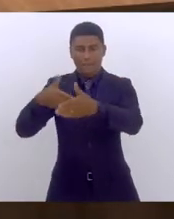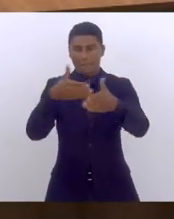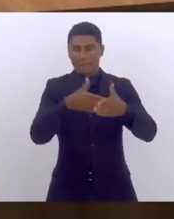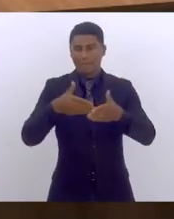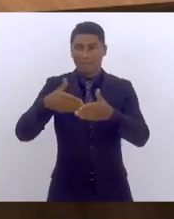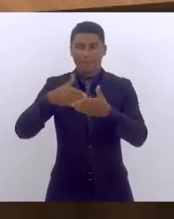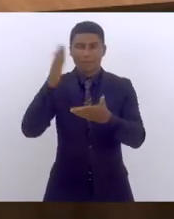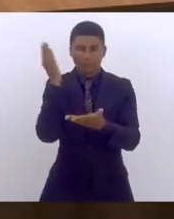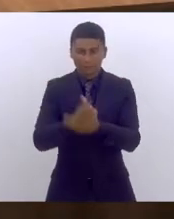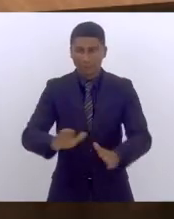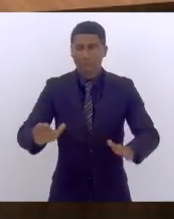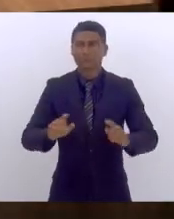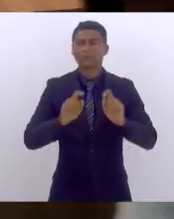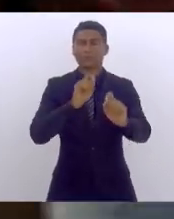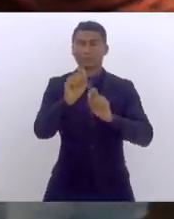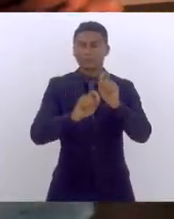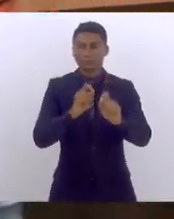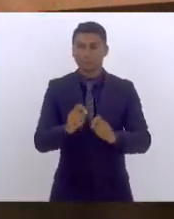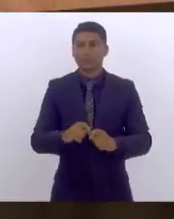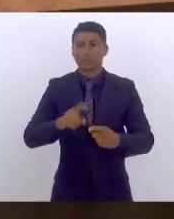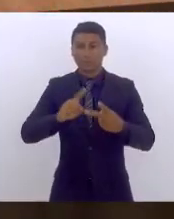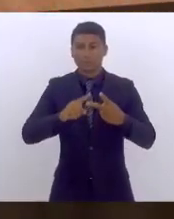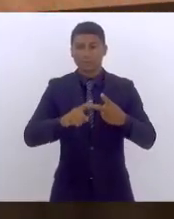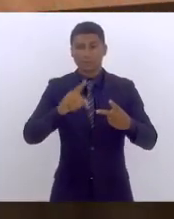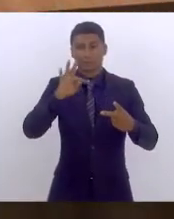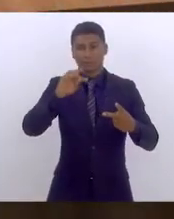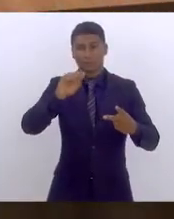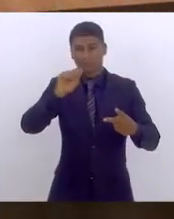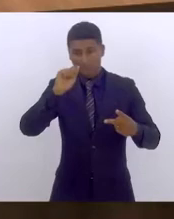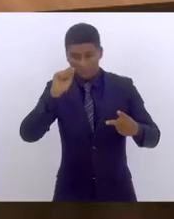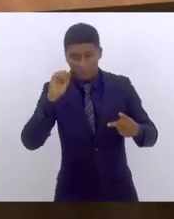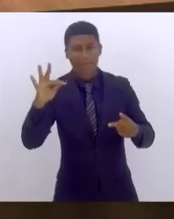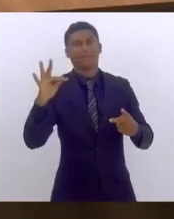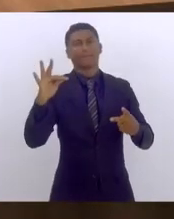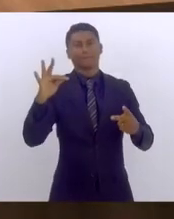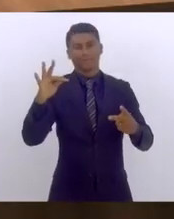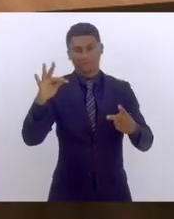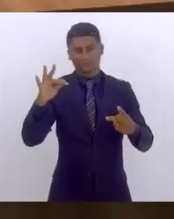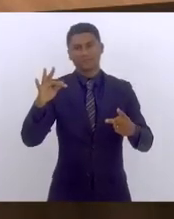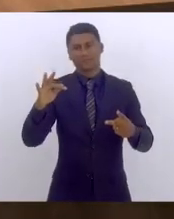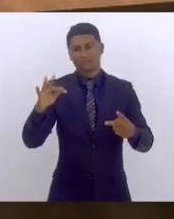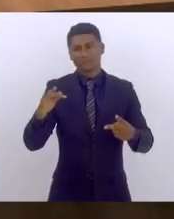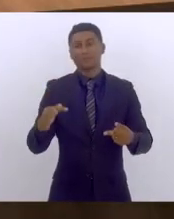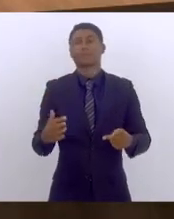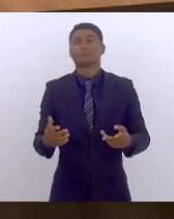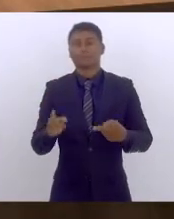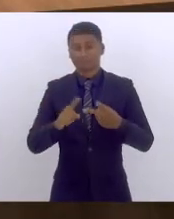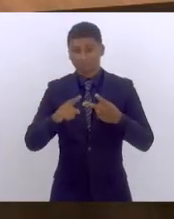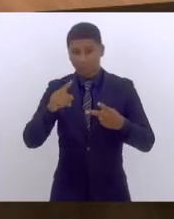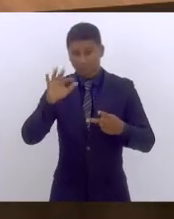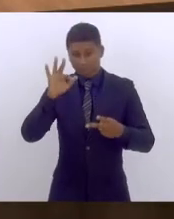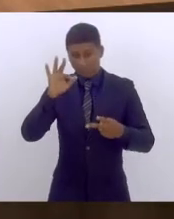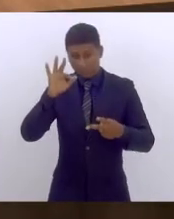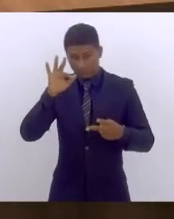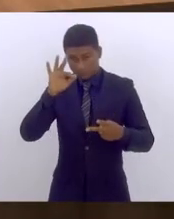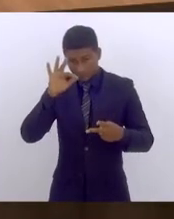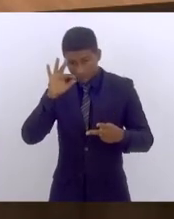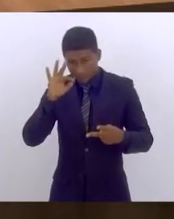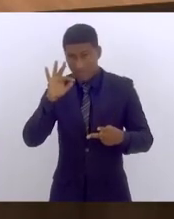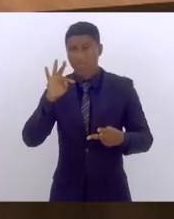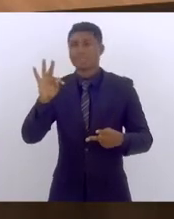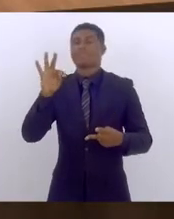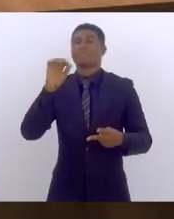que é para a realização do TAF amplo, o famoso TAFão, que vai permitir que os candidatos fiquem